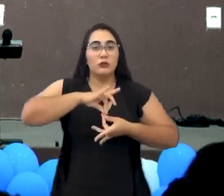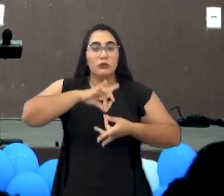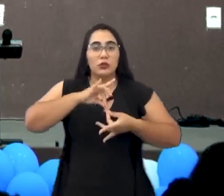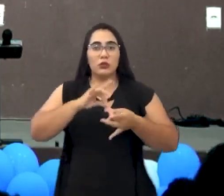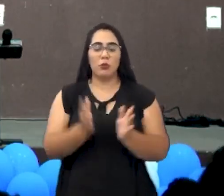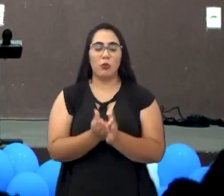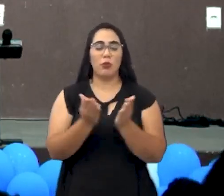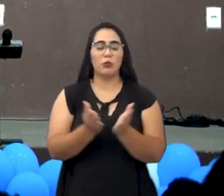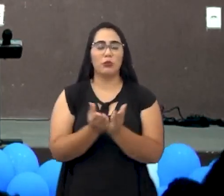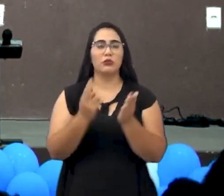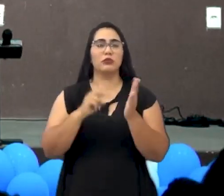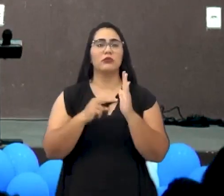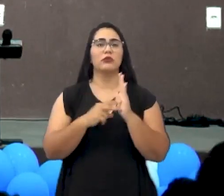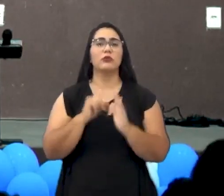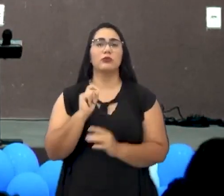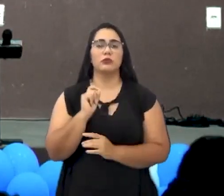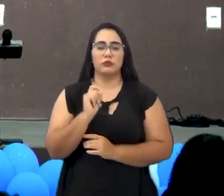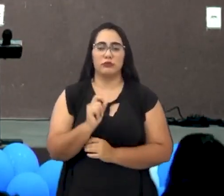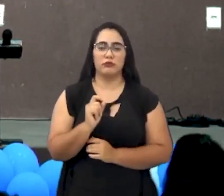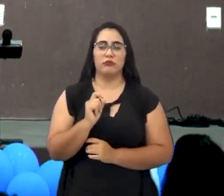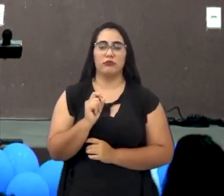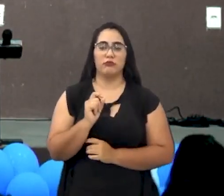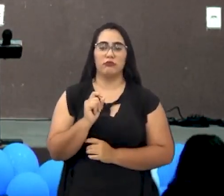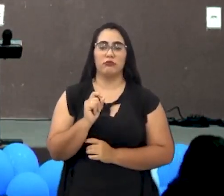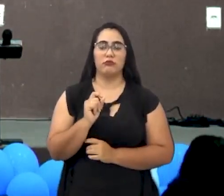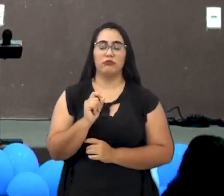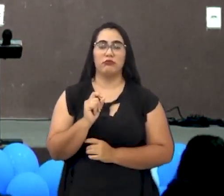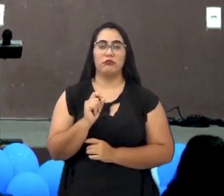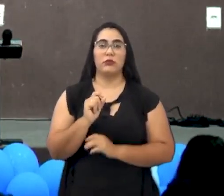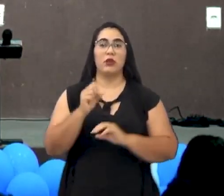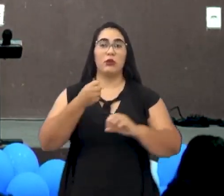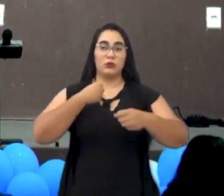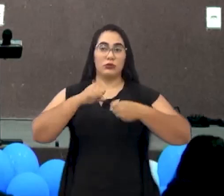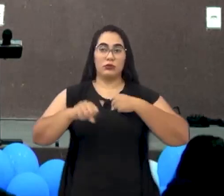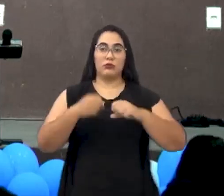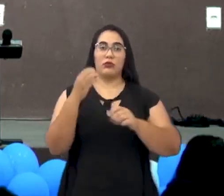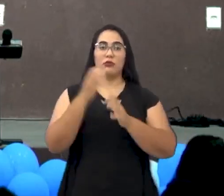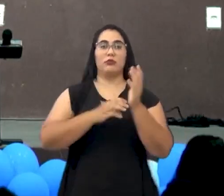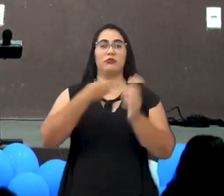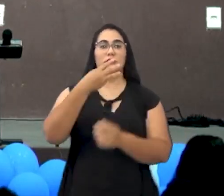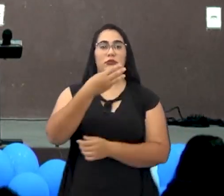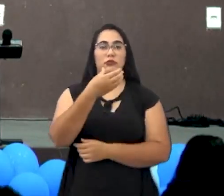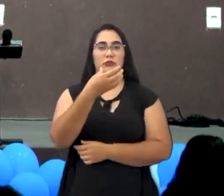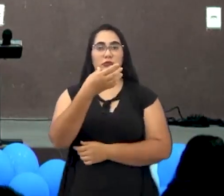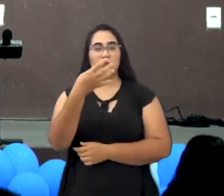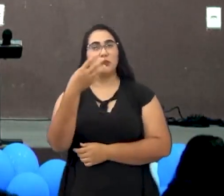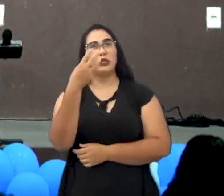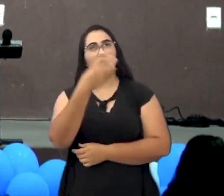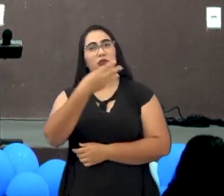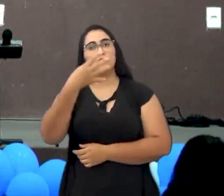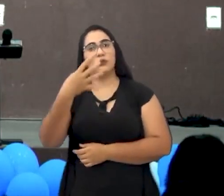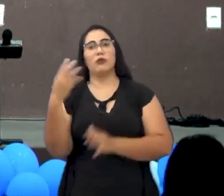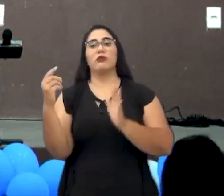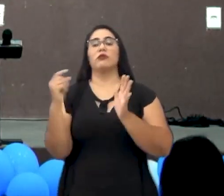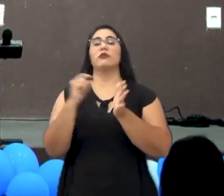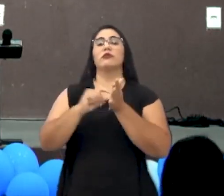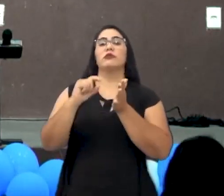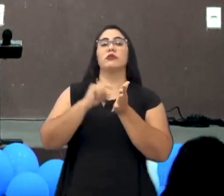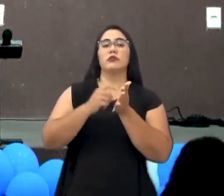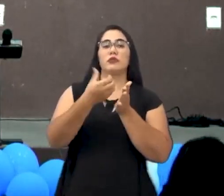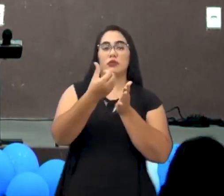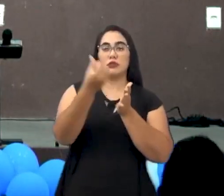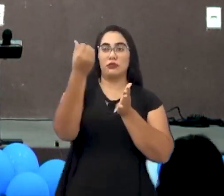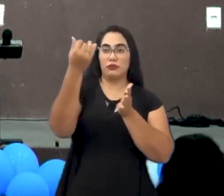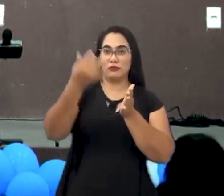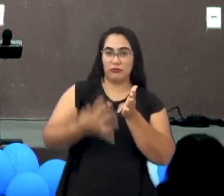não significa isso. O Salmo 34, verso 6 diz assim, Salmo 34,